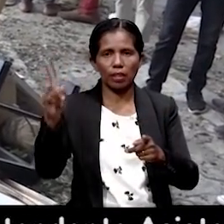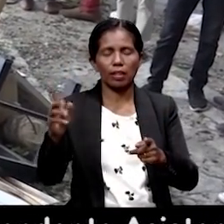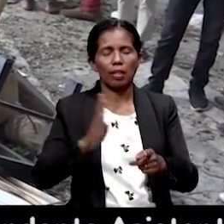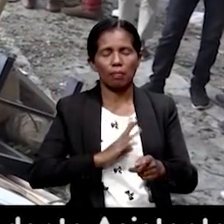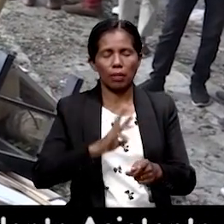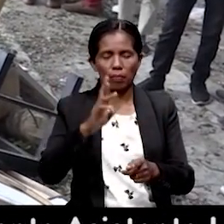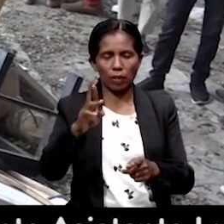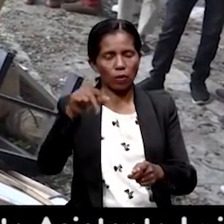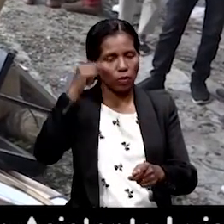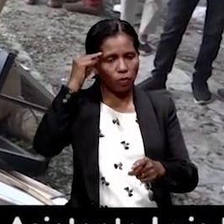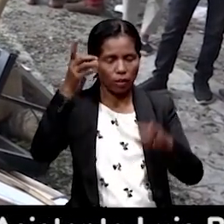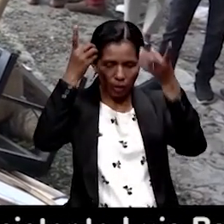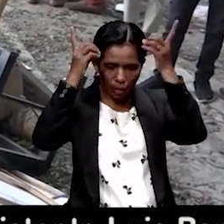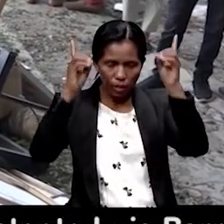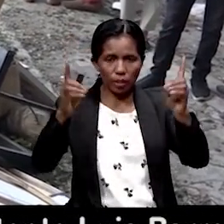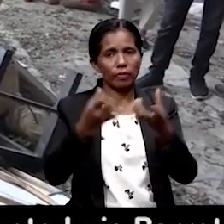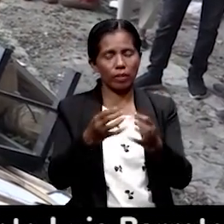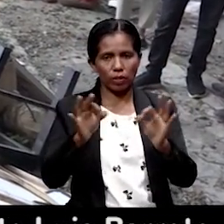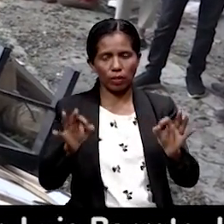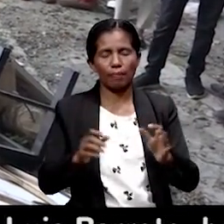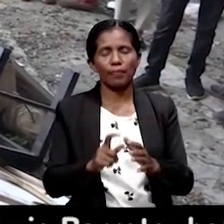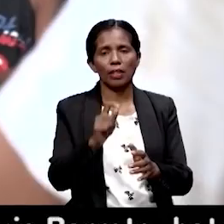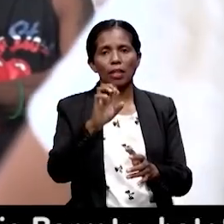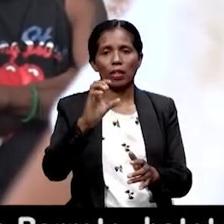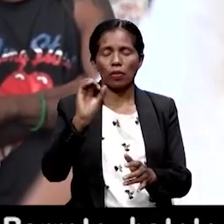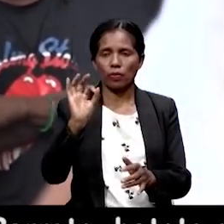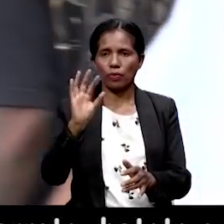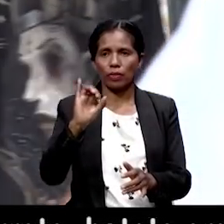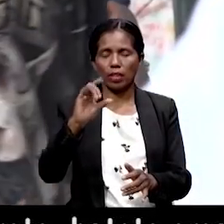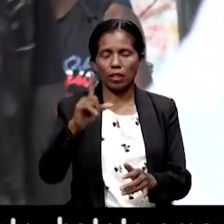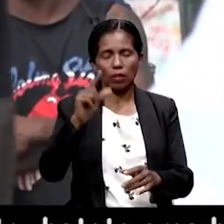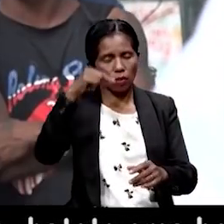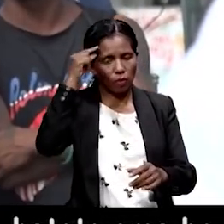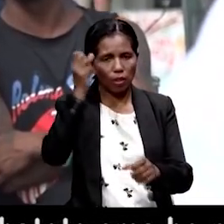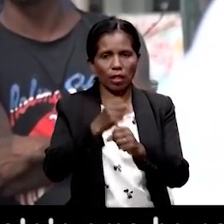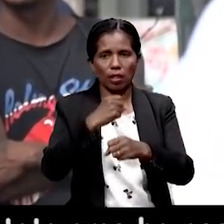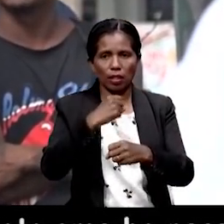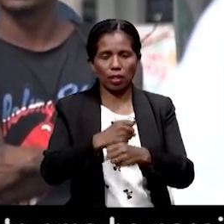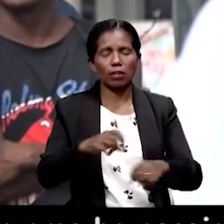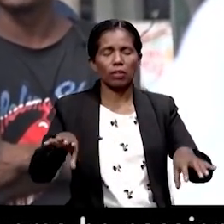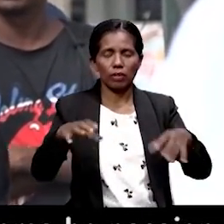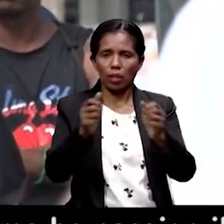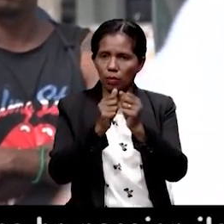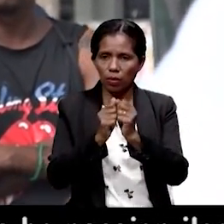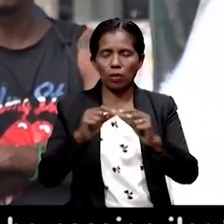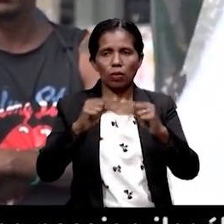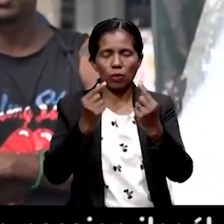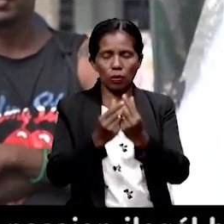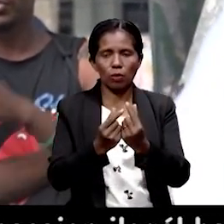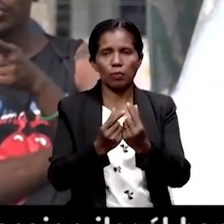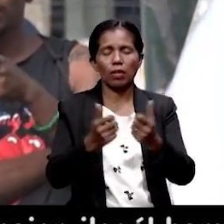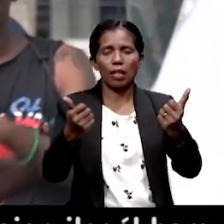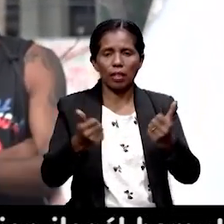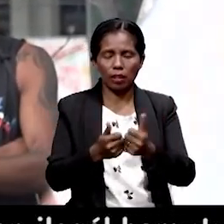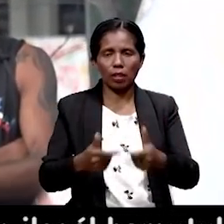rebebora, nebe governo decide fixona. Teófilo Caldas explica, durante ne governo halona aproximação, o Grupo Arte Moris,